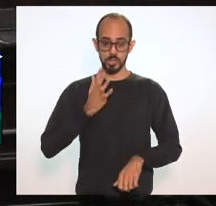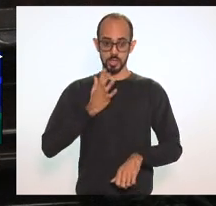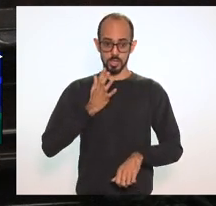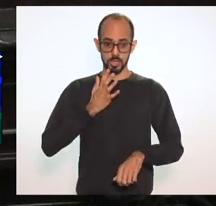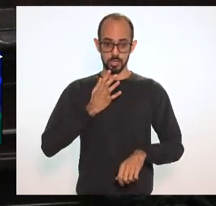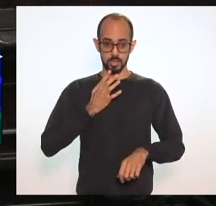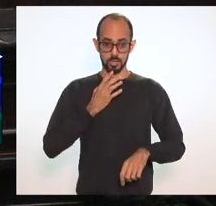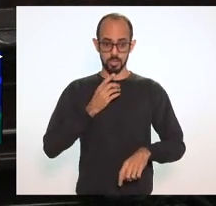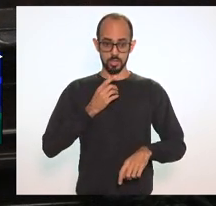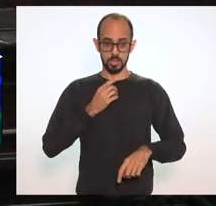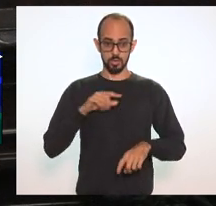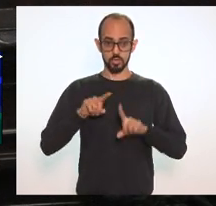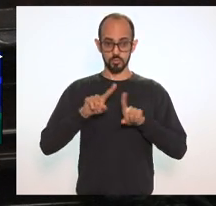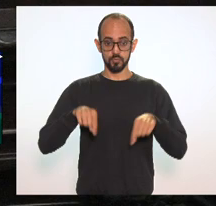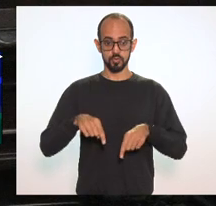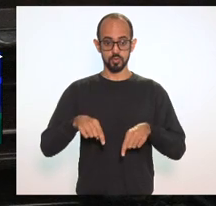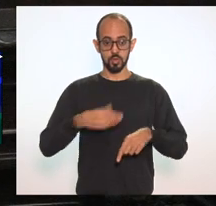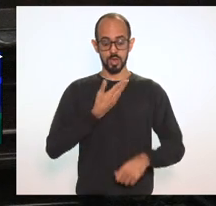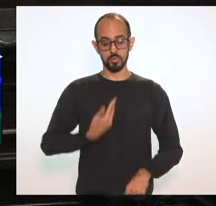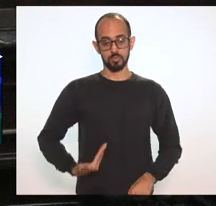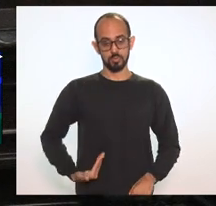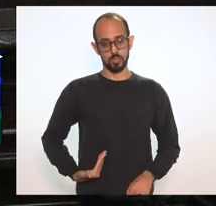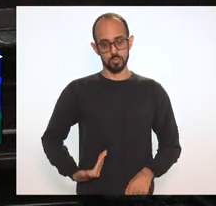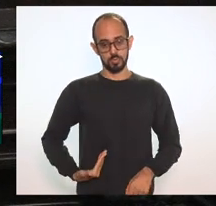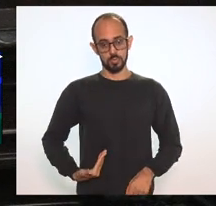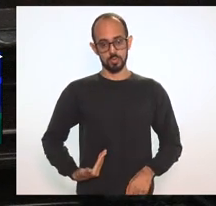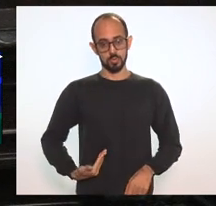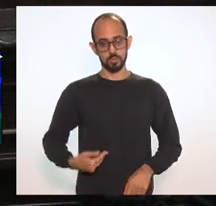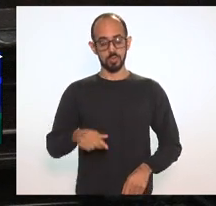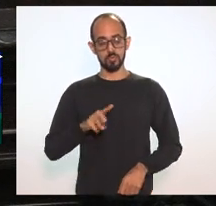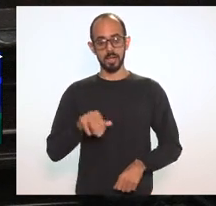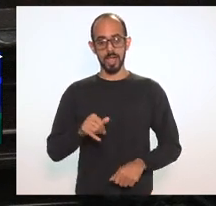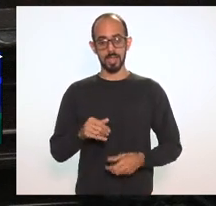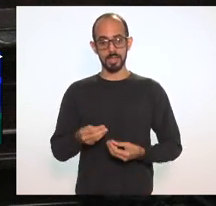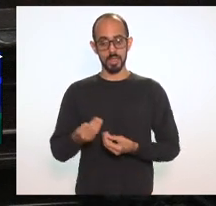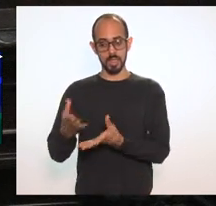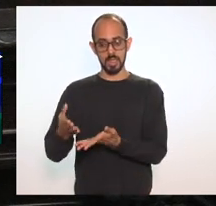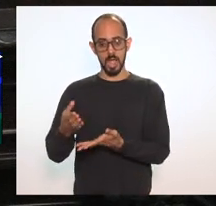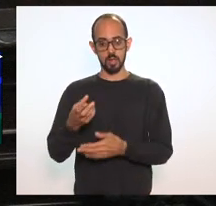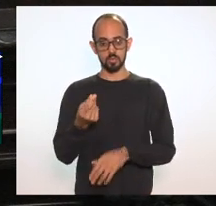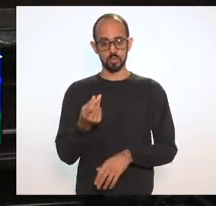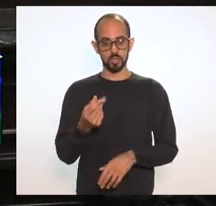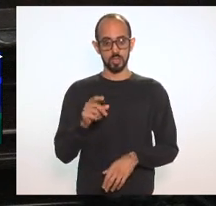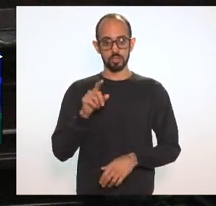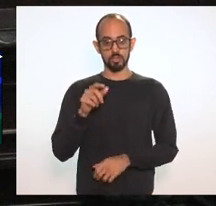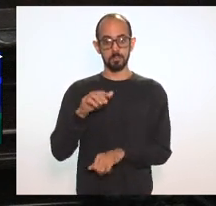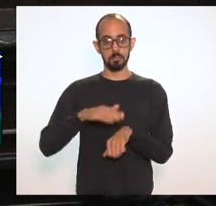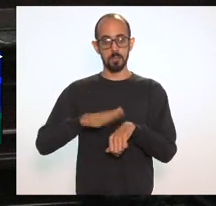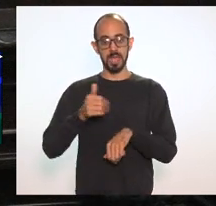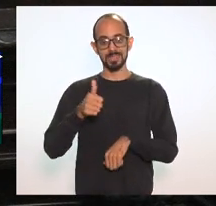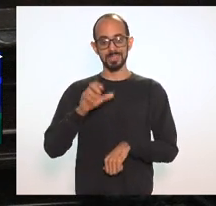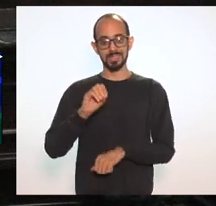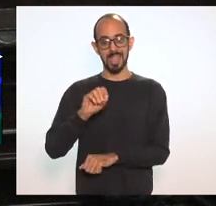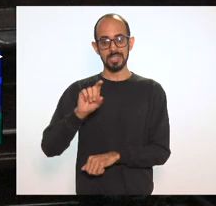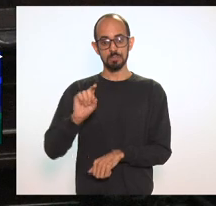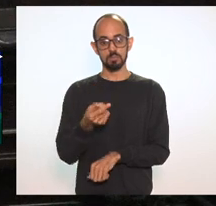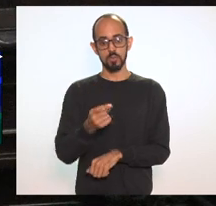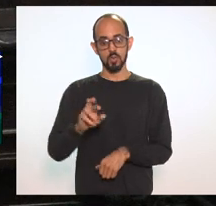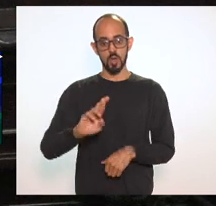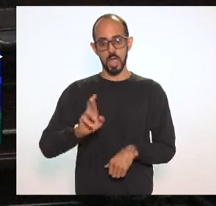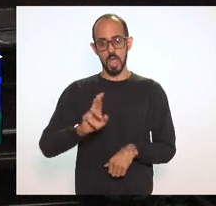vai garantir uma renda que a maior parte dos brasileiros não têm acesso mais de 10 mil reais